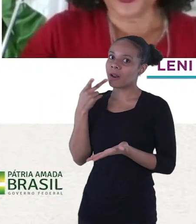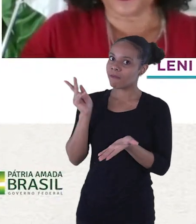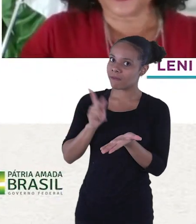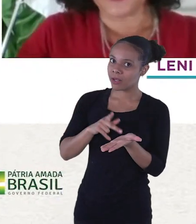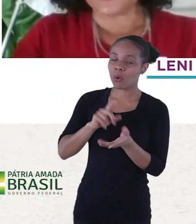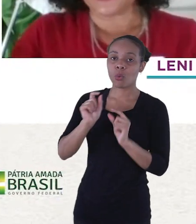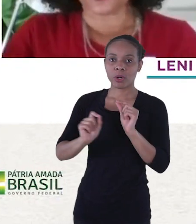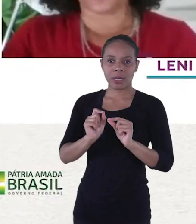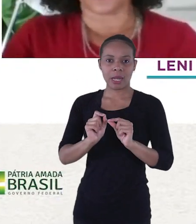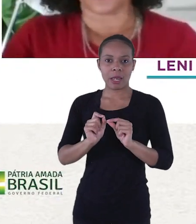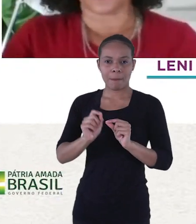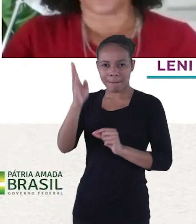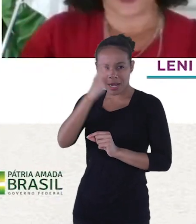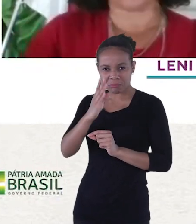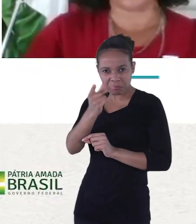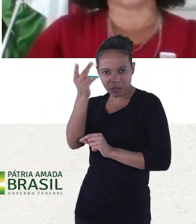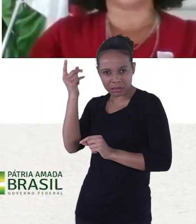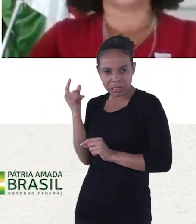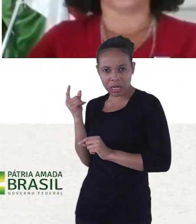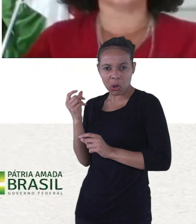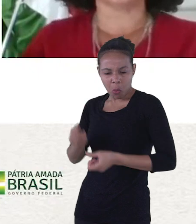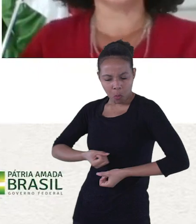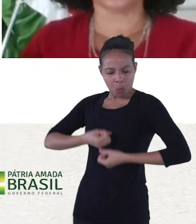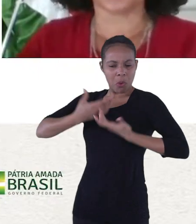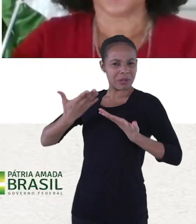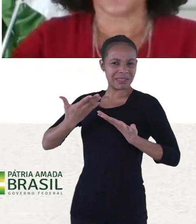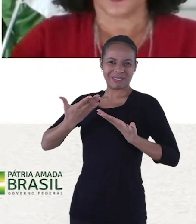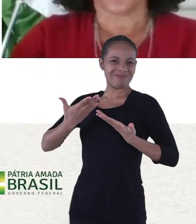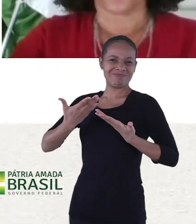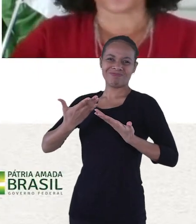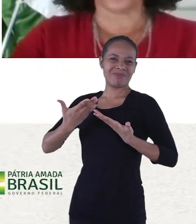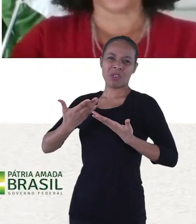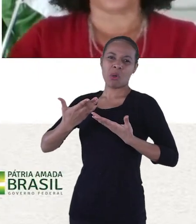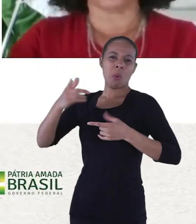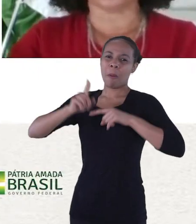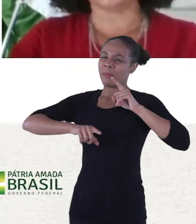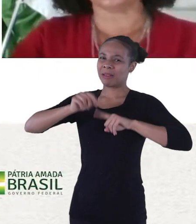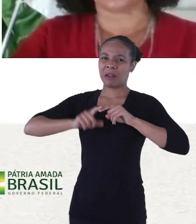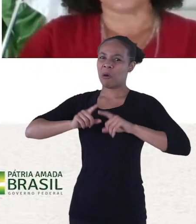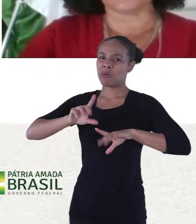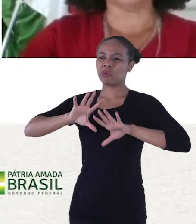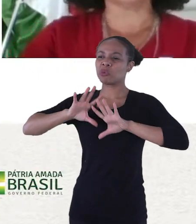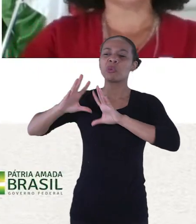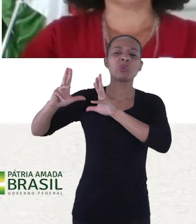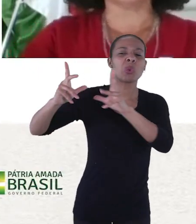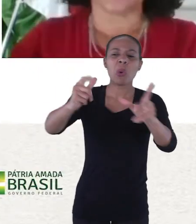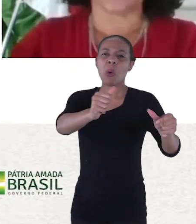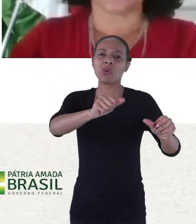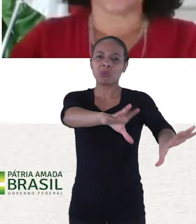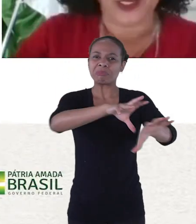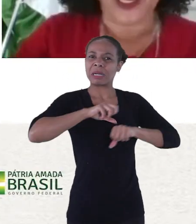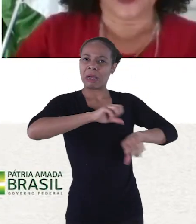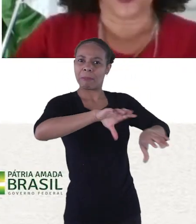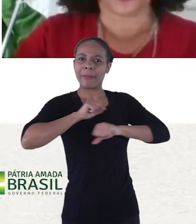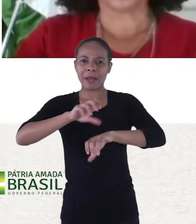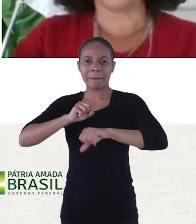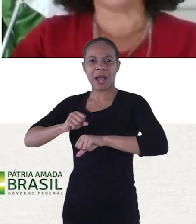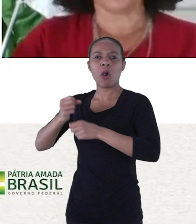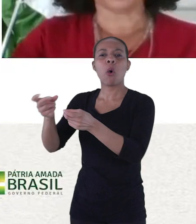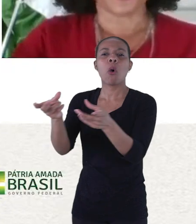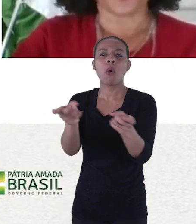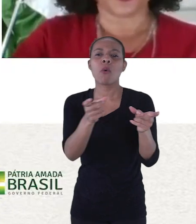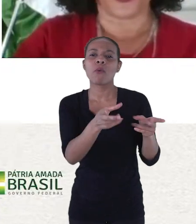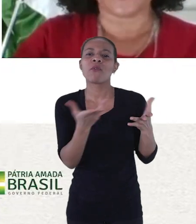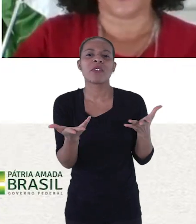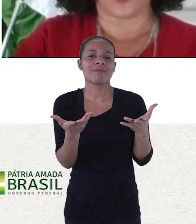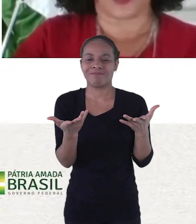produto bem consumido. Na minha tese de doutorado, eu tenho um capítulo que fala que a gente consome poesia através da música popular. Nós